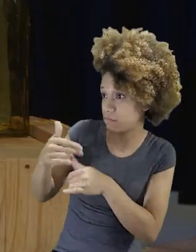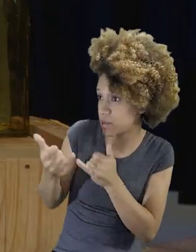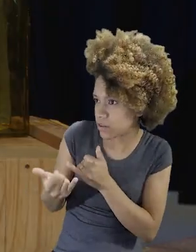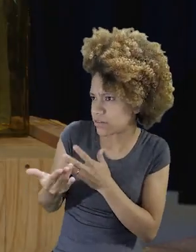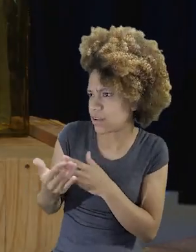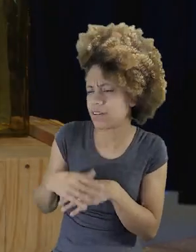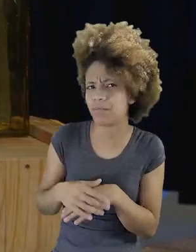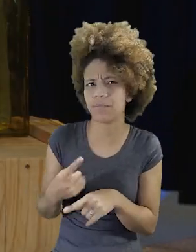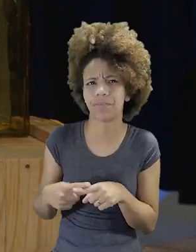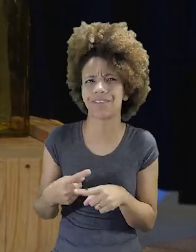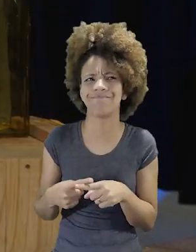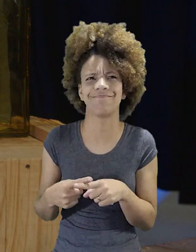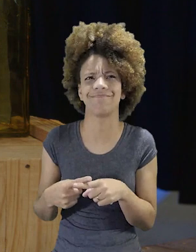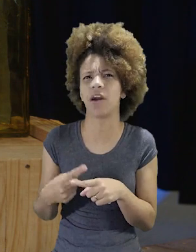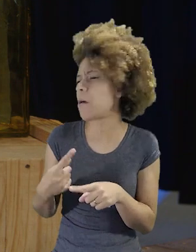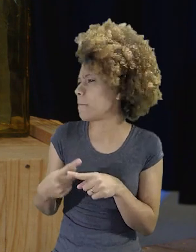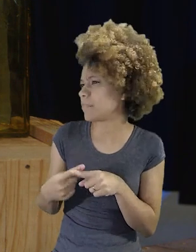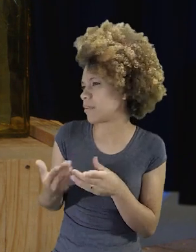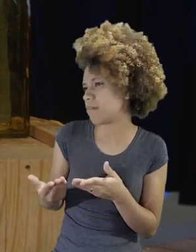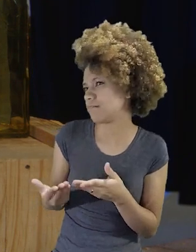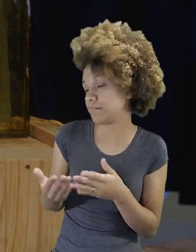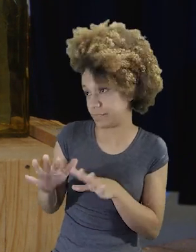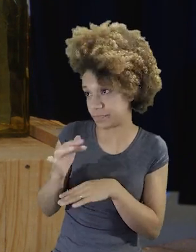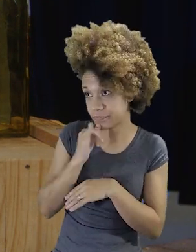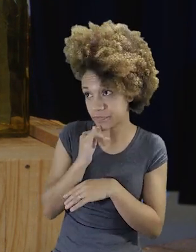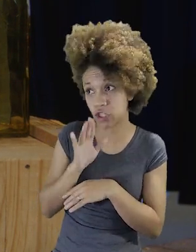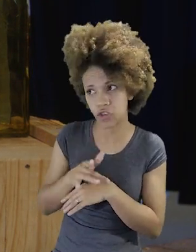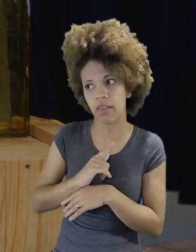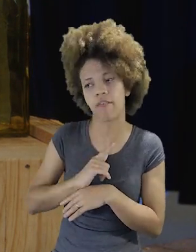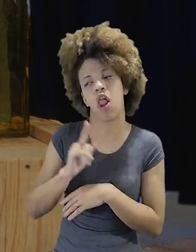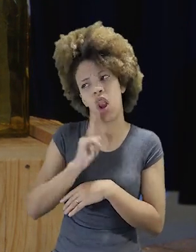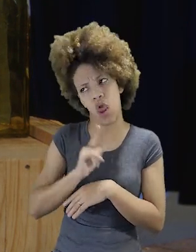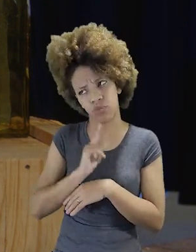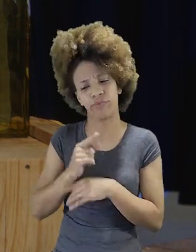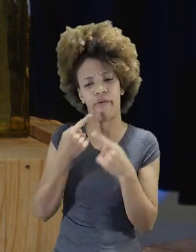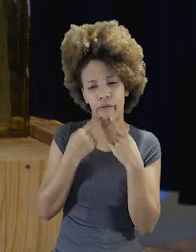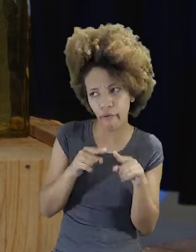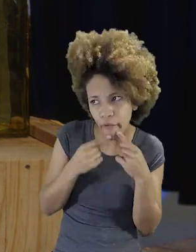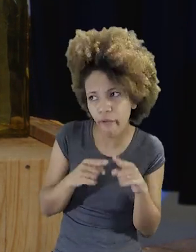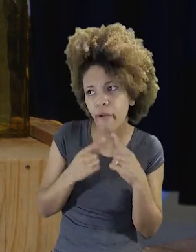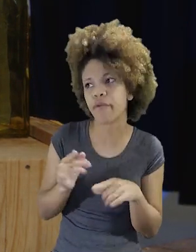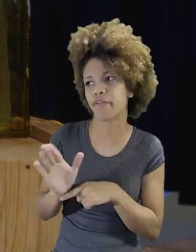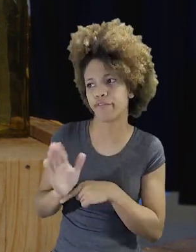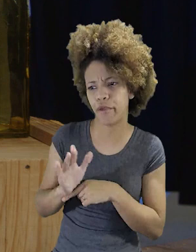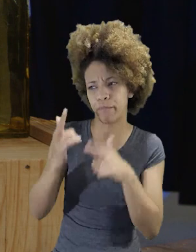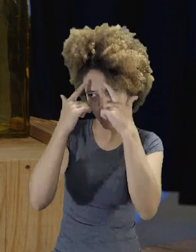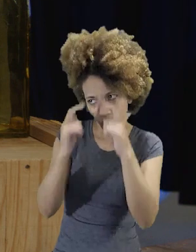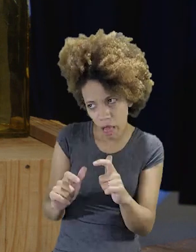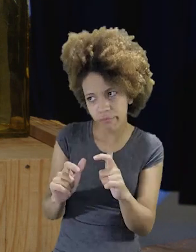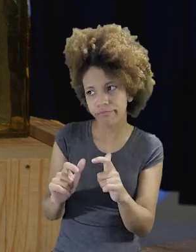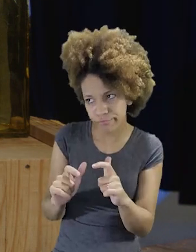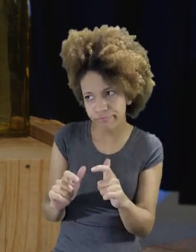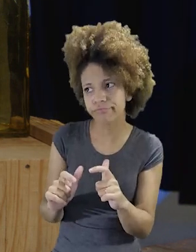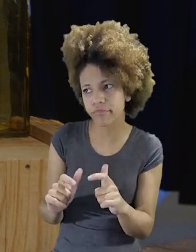é você ali parece porque porque assim e já teve logicamente muita crítica a